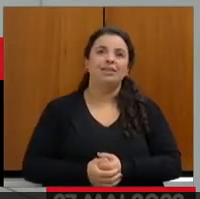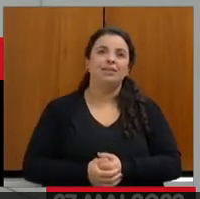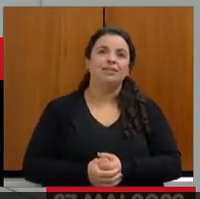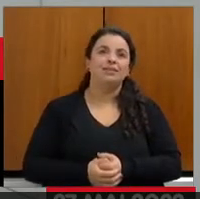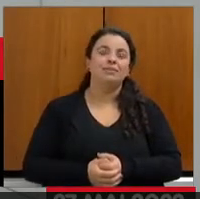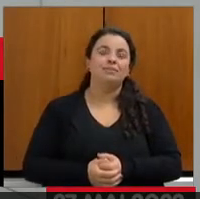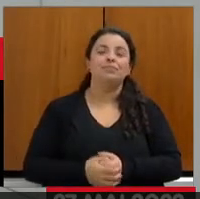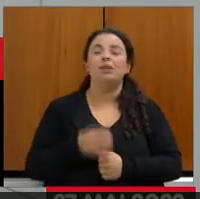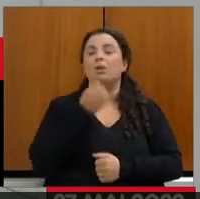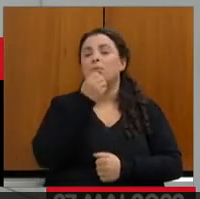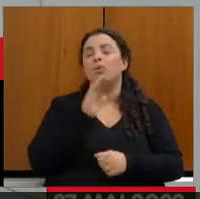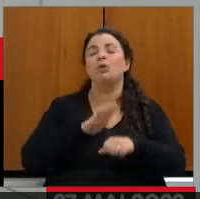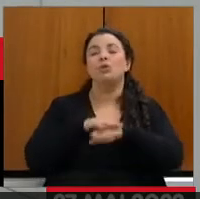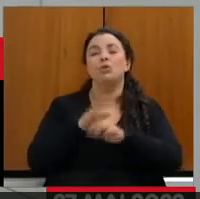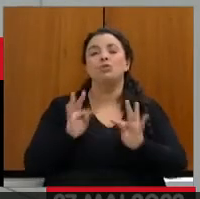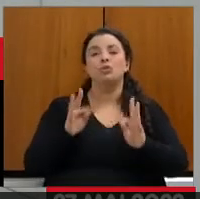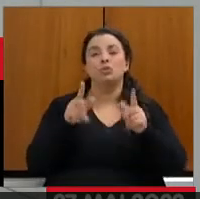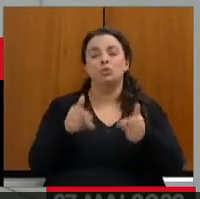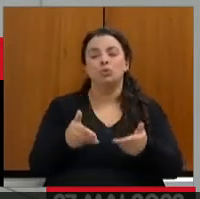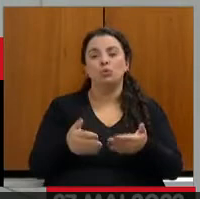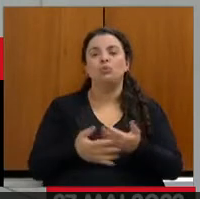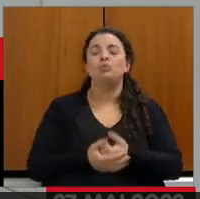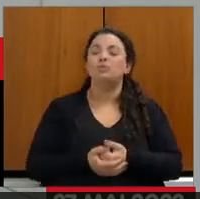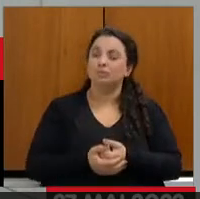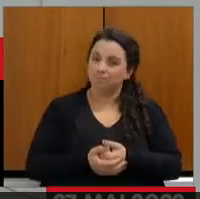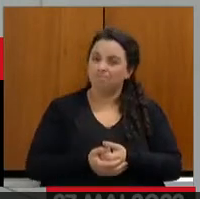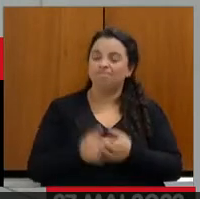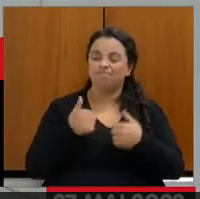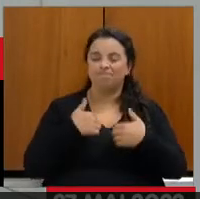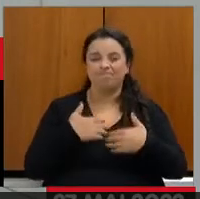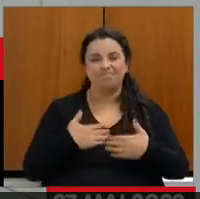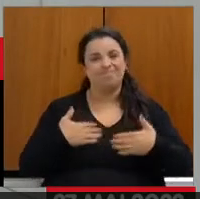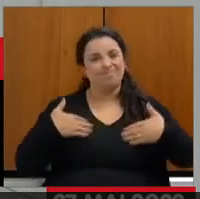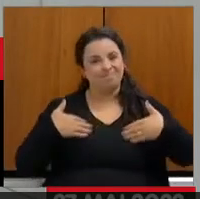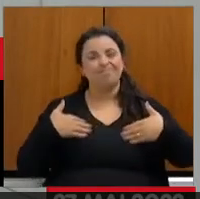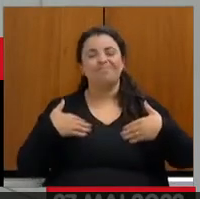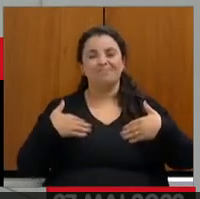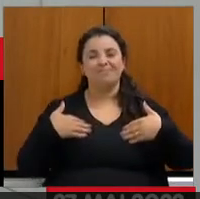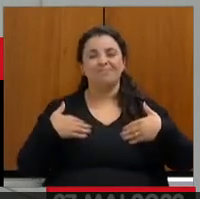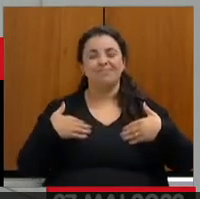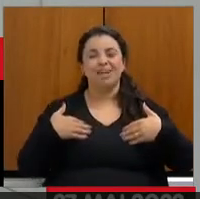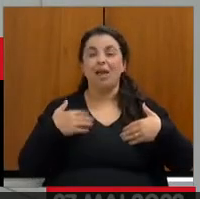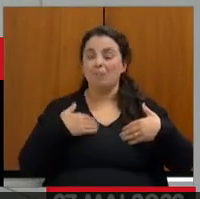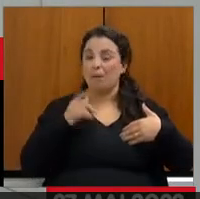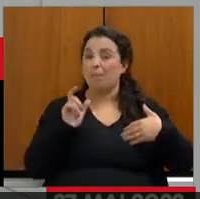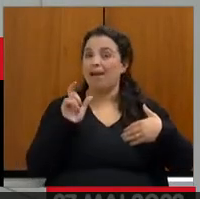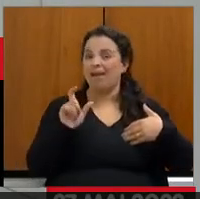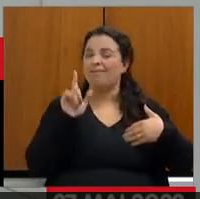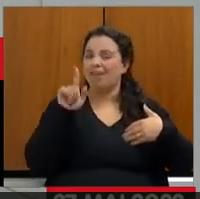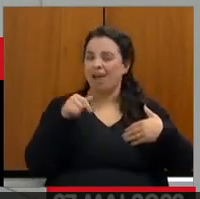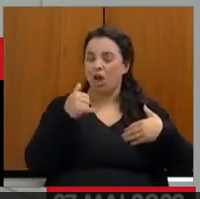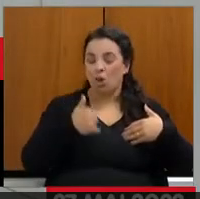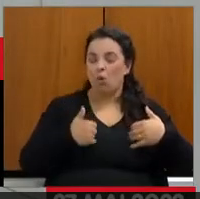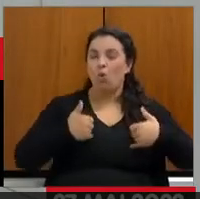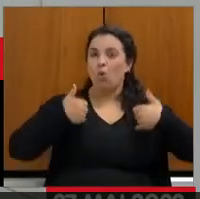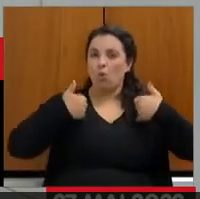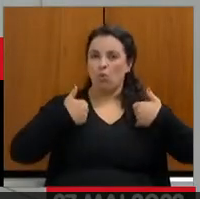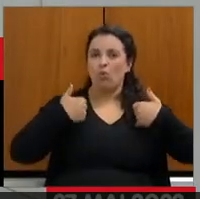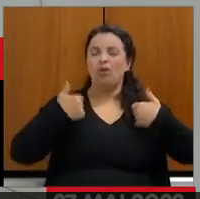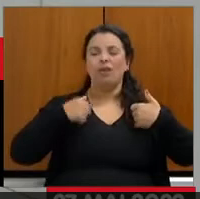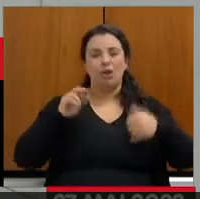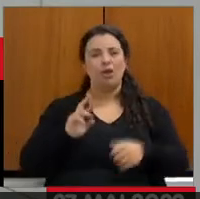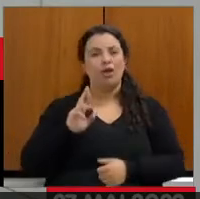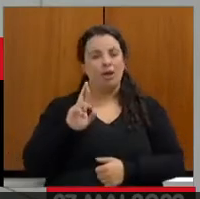Oi boa noite a todos todos né é muito orgulho a minha palavra deixa ele mas é orgulho está representando as